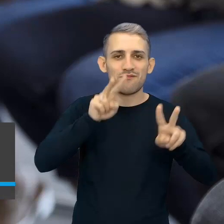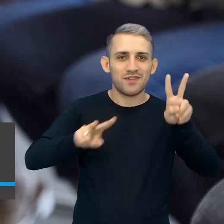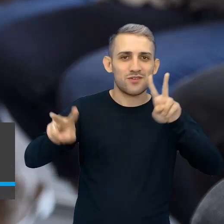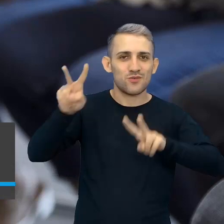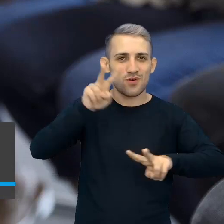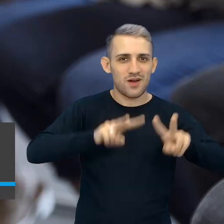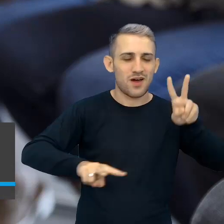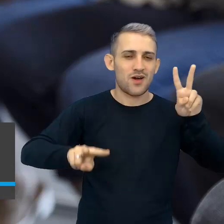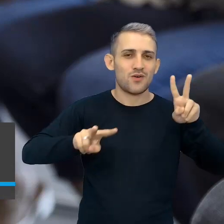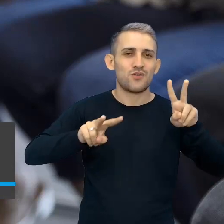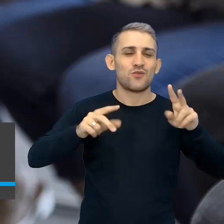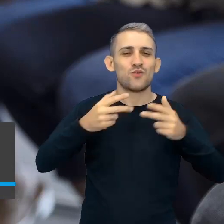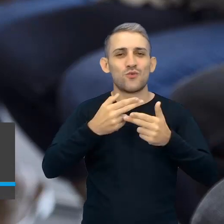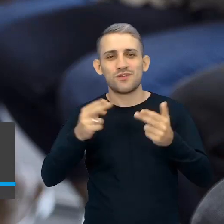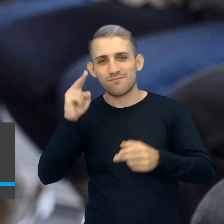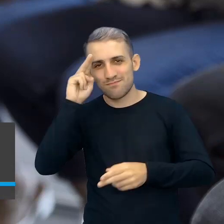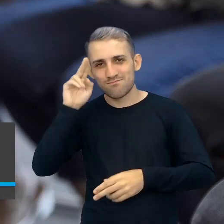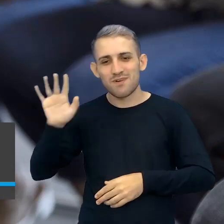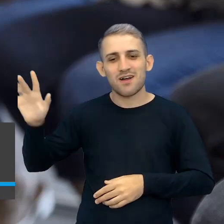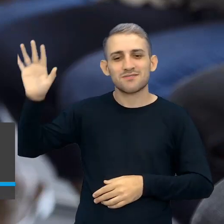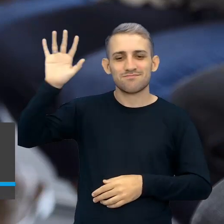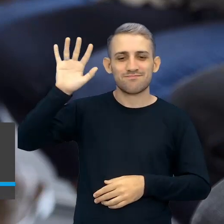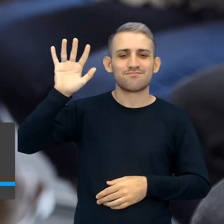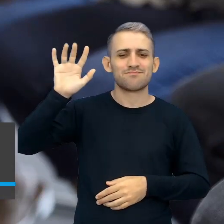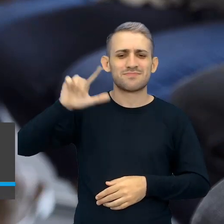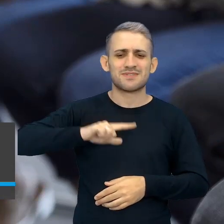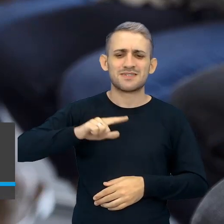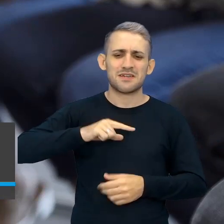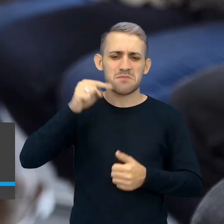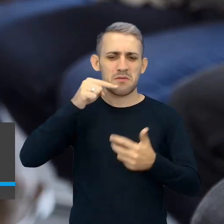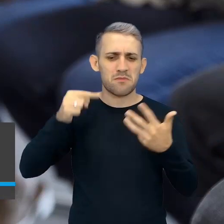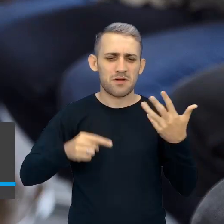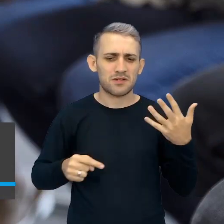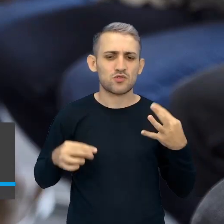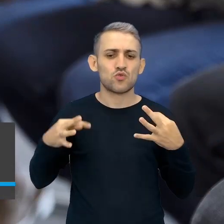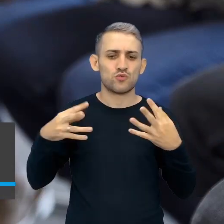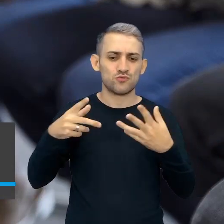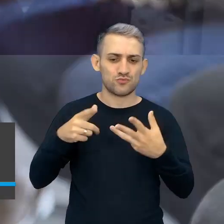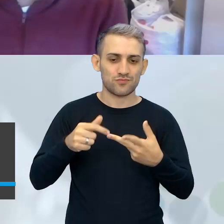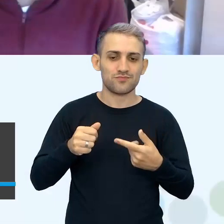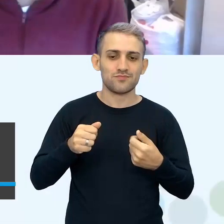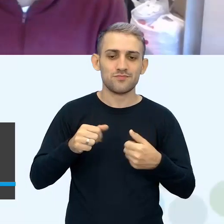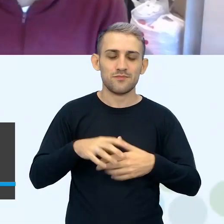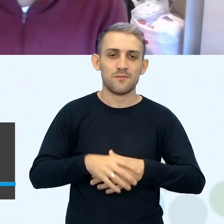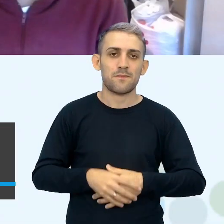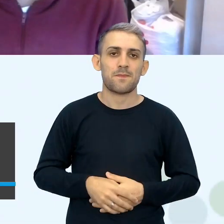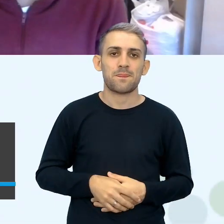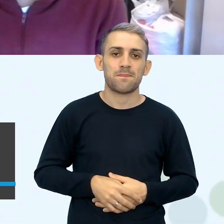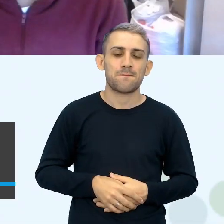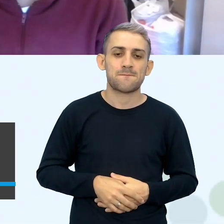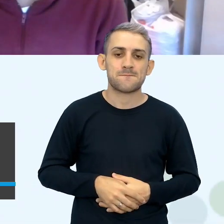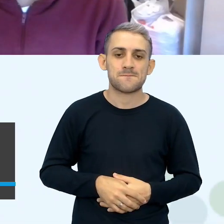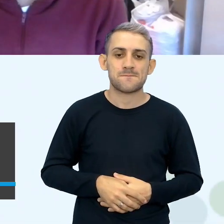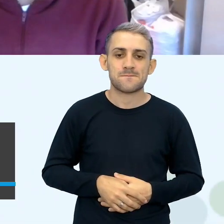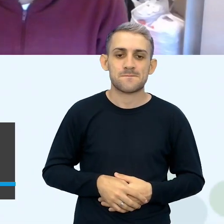fica mais no imaginário, né? Então tem toda essa questão. Exatamente. É, Pode falar, Ian. tipo, é